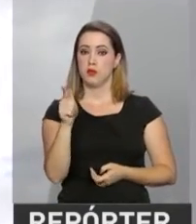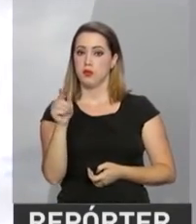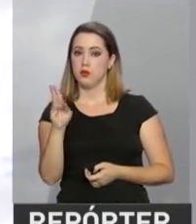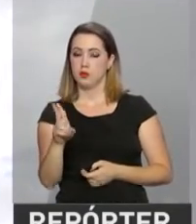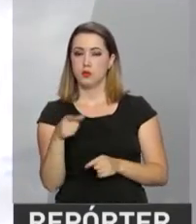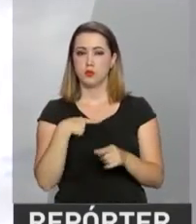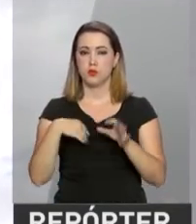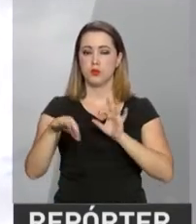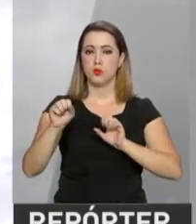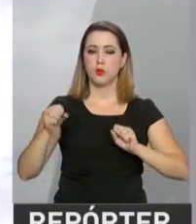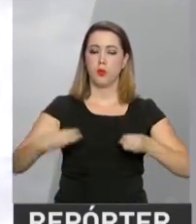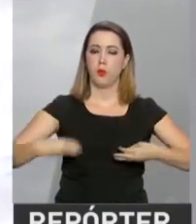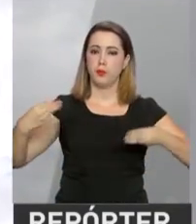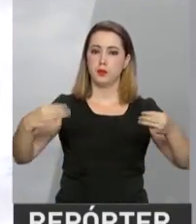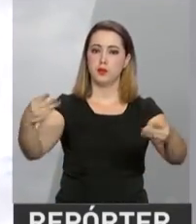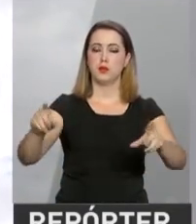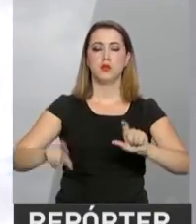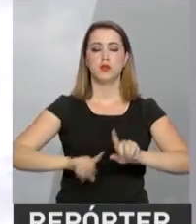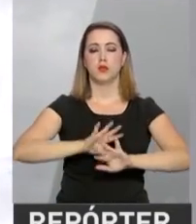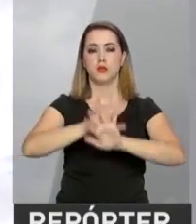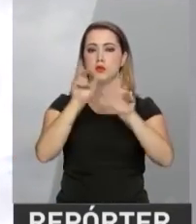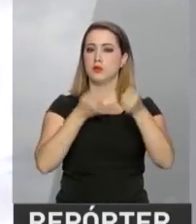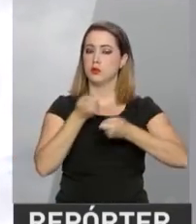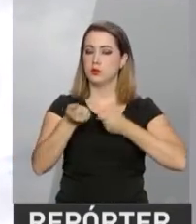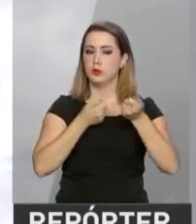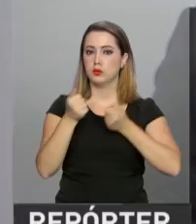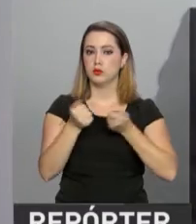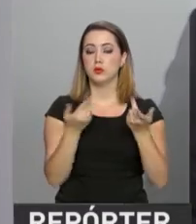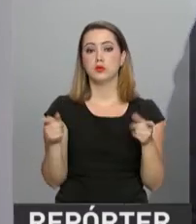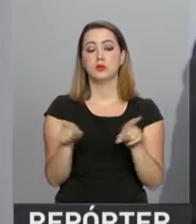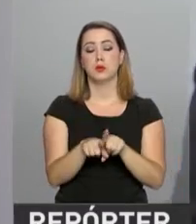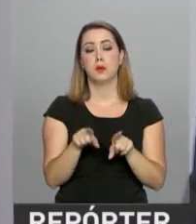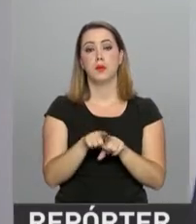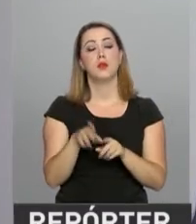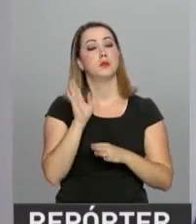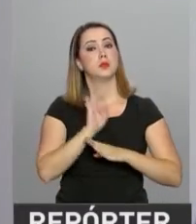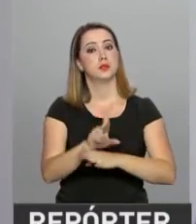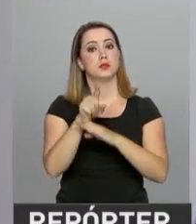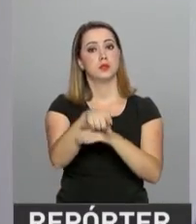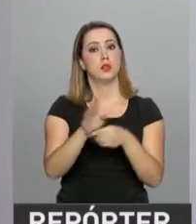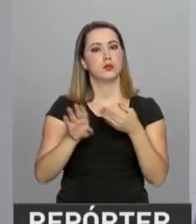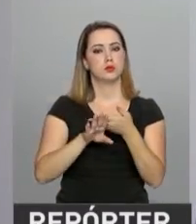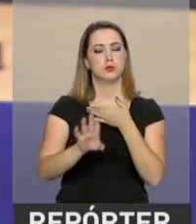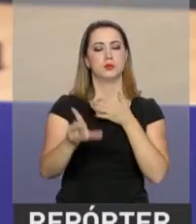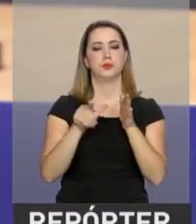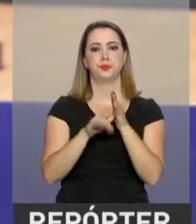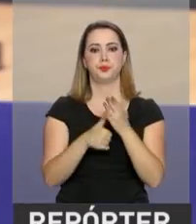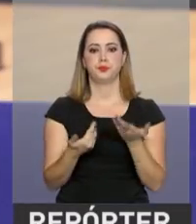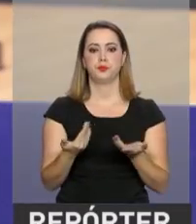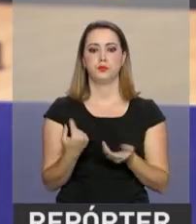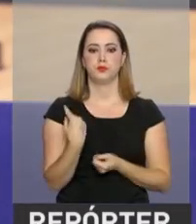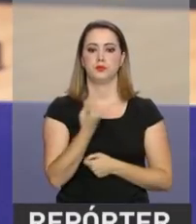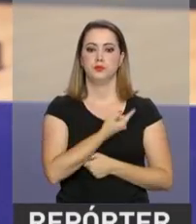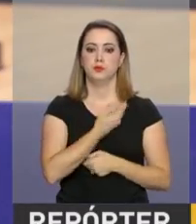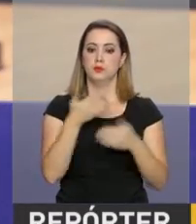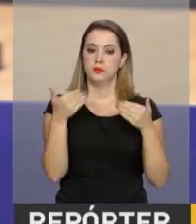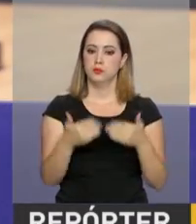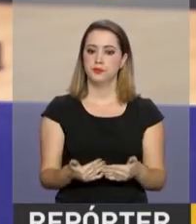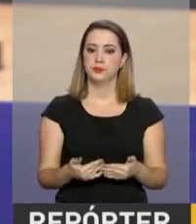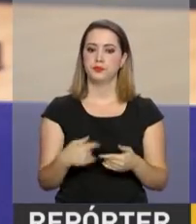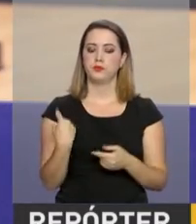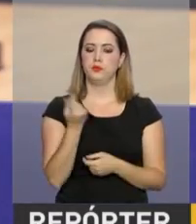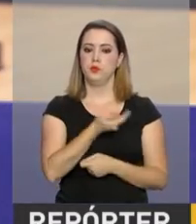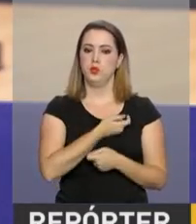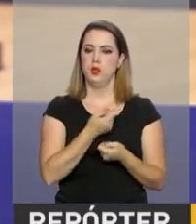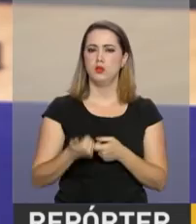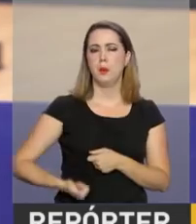Transparência, Fiscalização e Controladoria Geral da União também atua no combate à corrupção. A gente vem